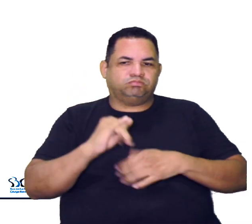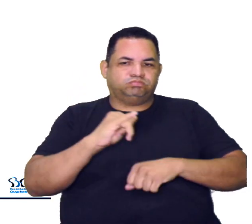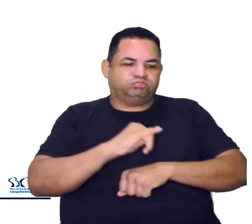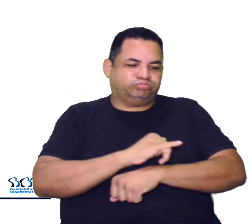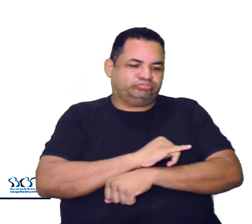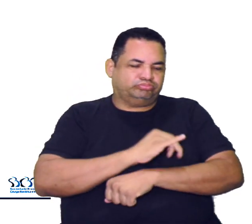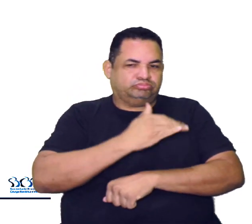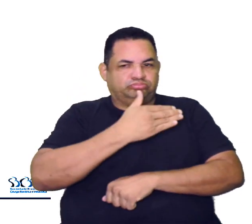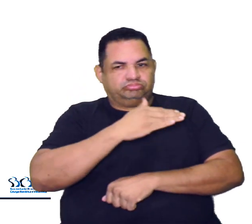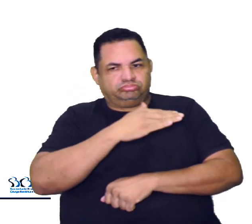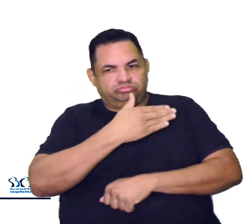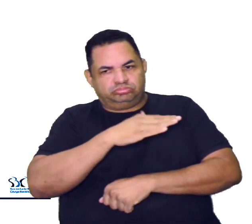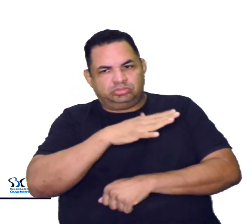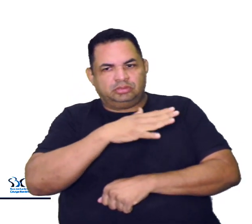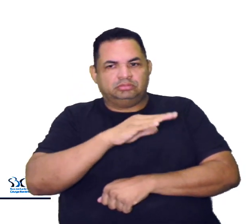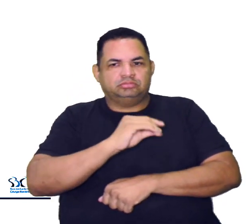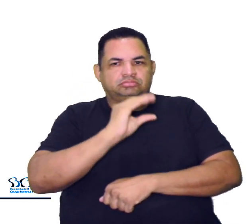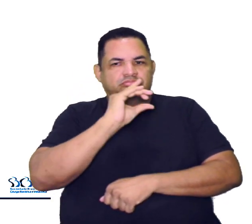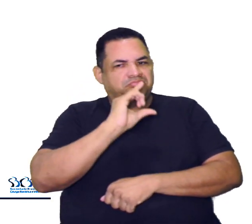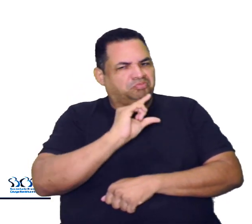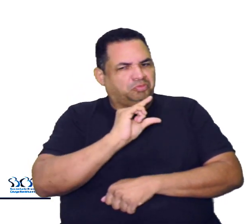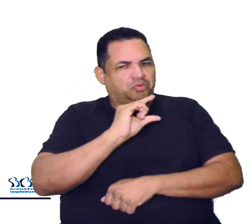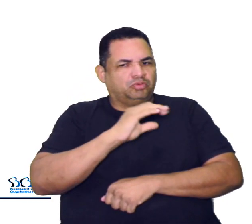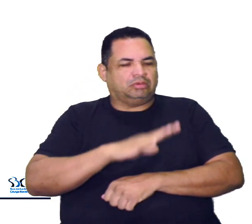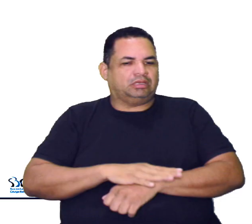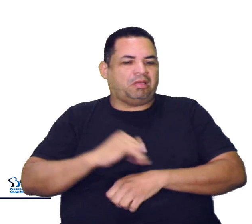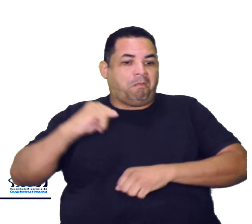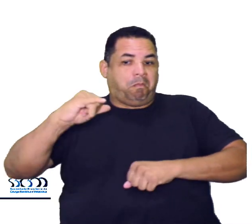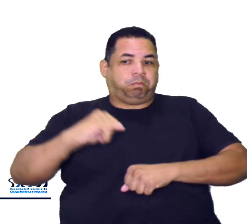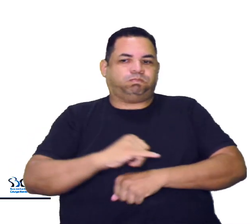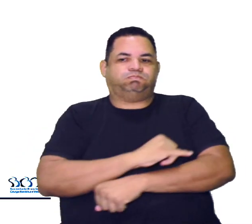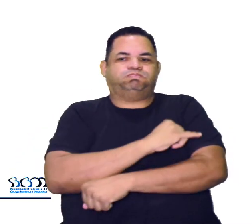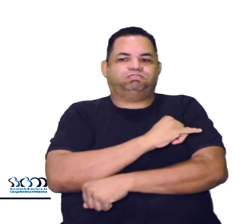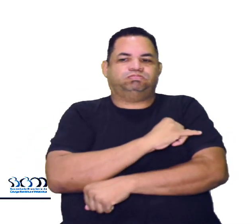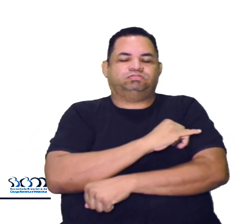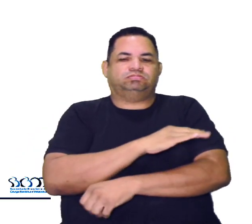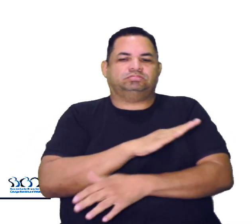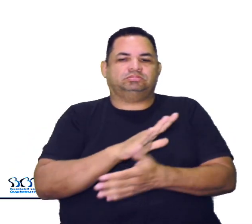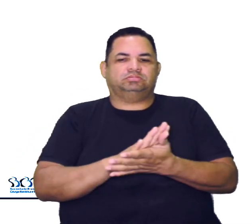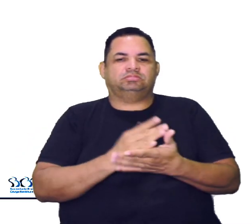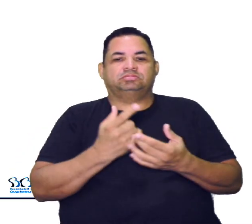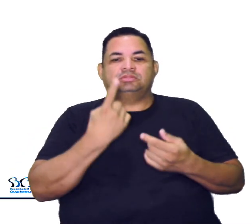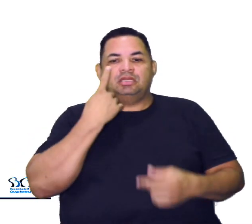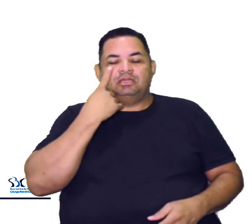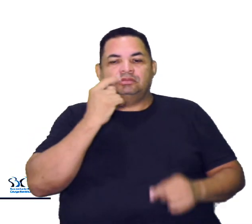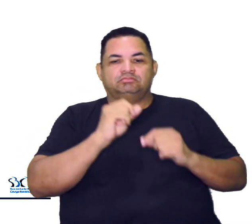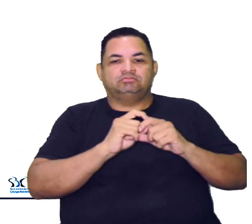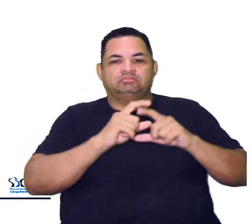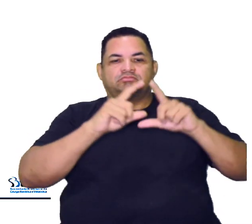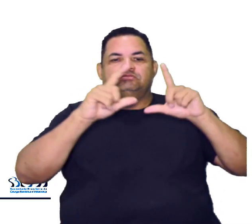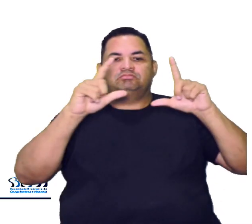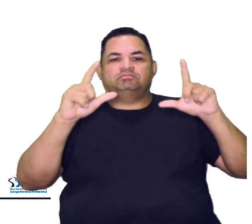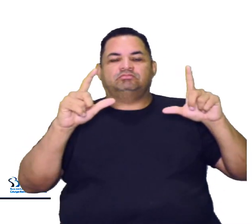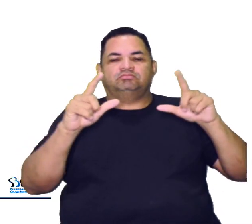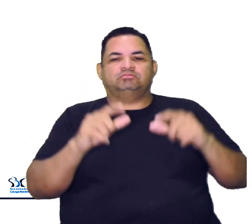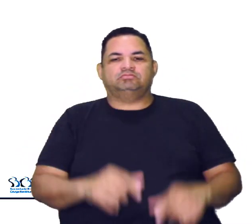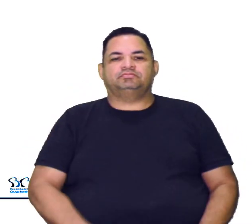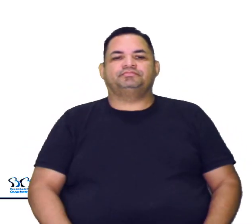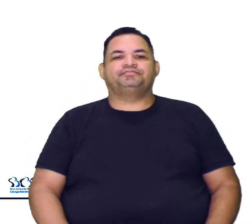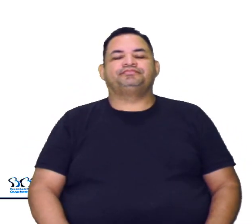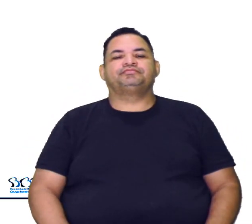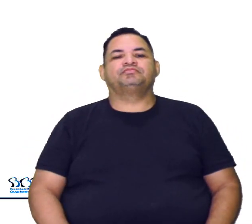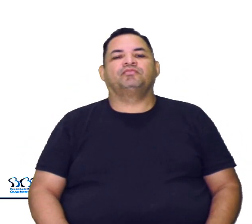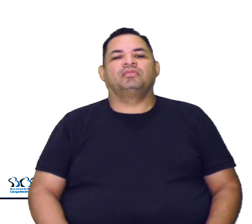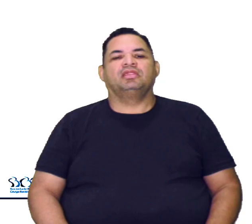obesidade leve, moderada e obesidade mórbida. Percebam aqui que expandindo todo esse espaço aqui,